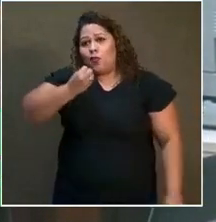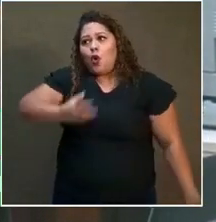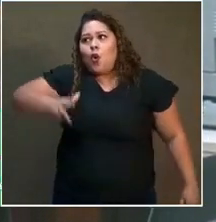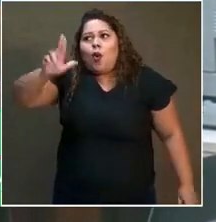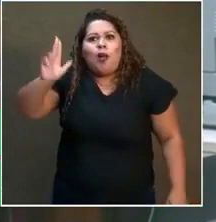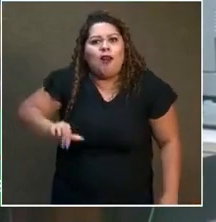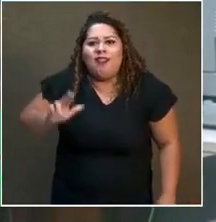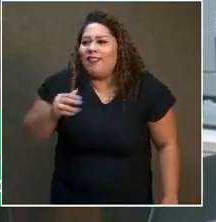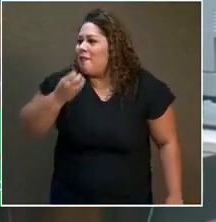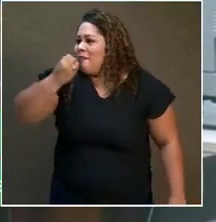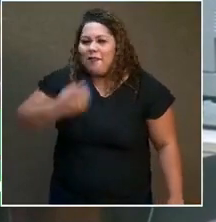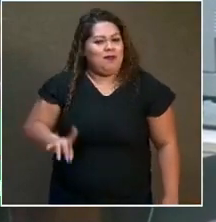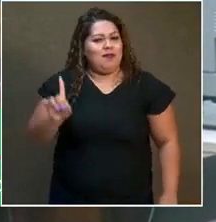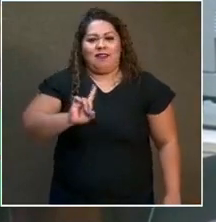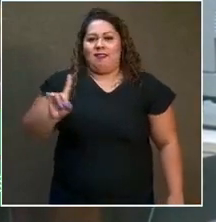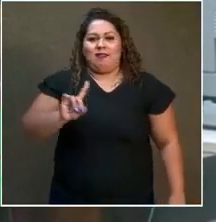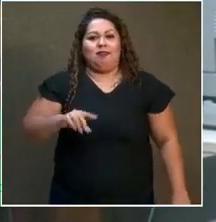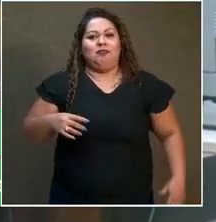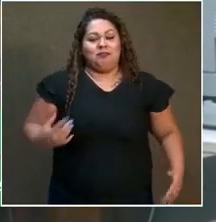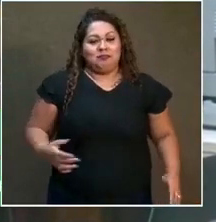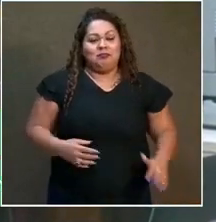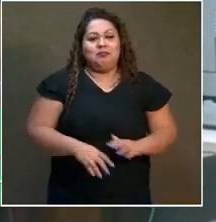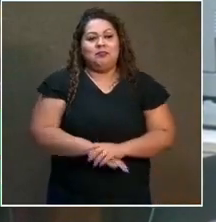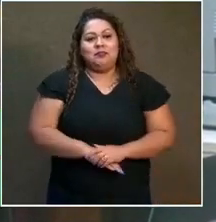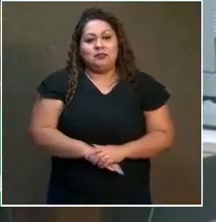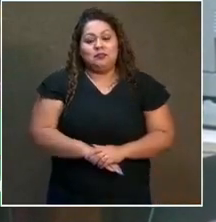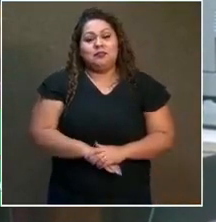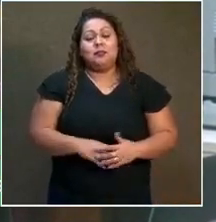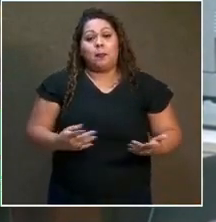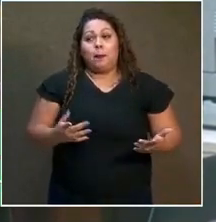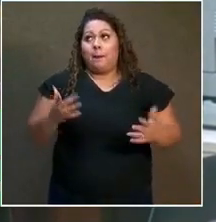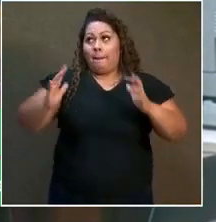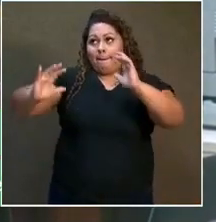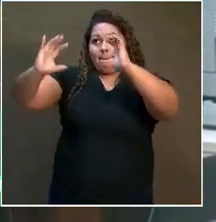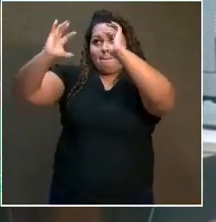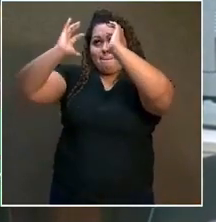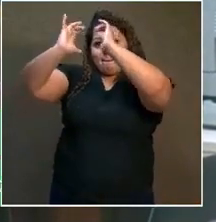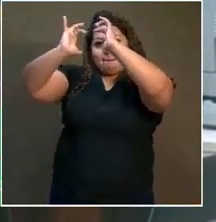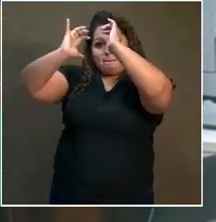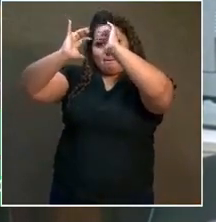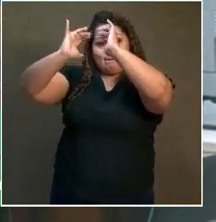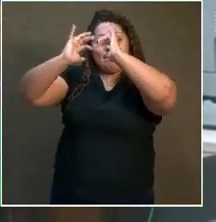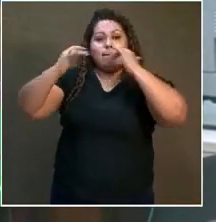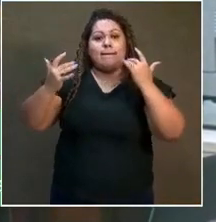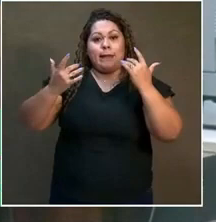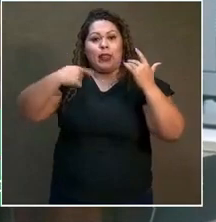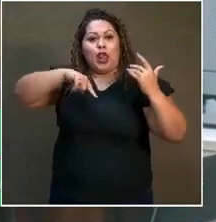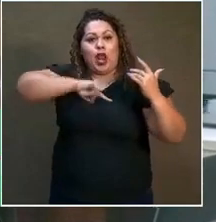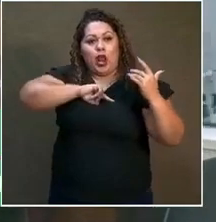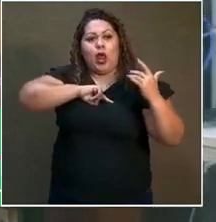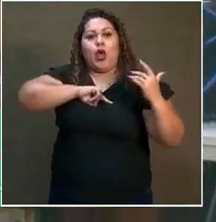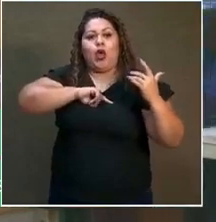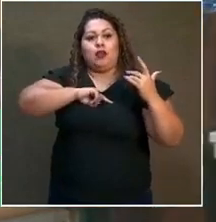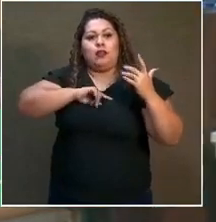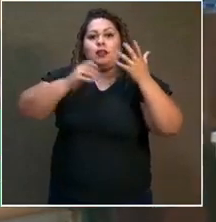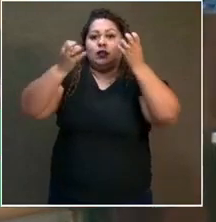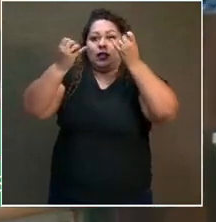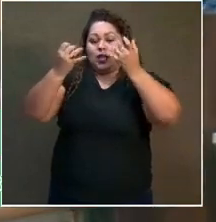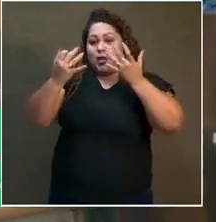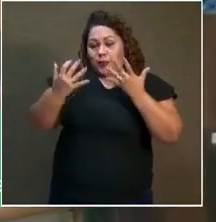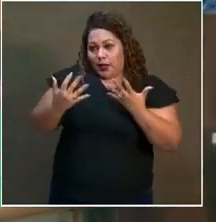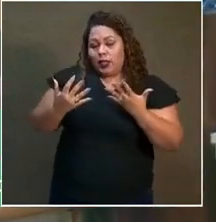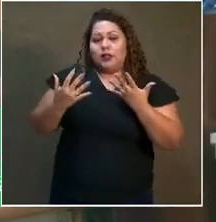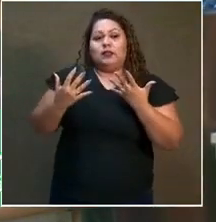foi. Nunca foi. O nosso cérebro, lá, quando nós estamos falando aqui do sistema